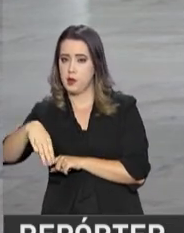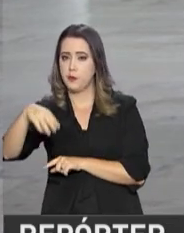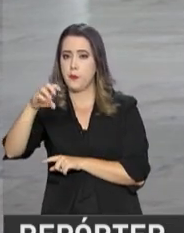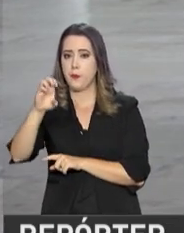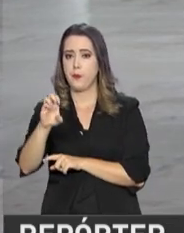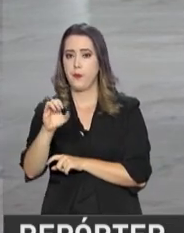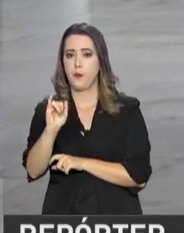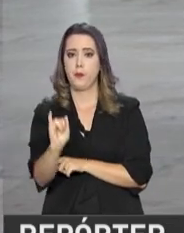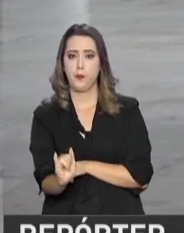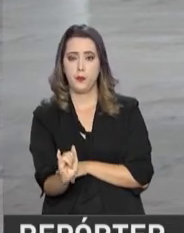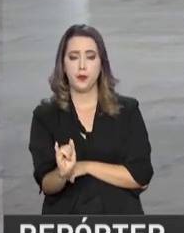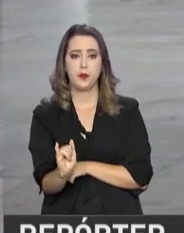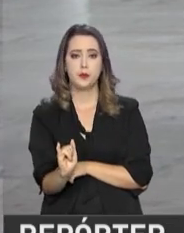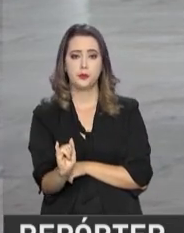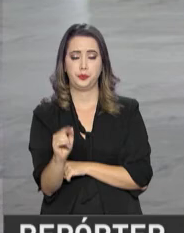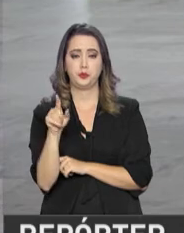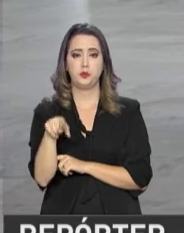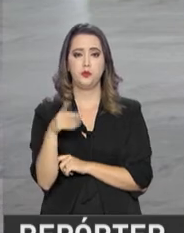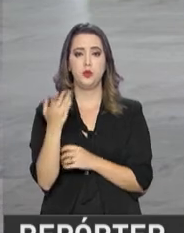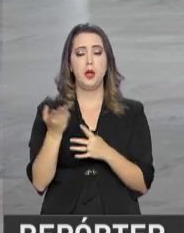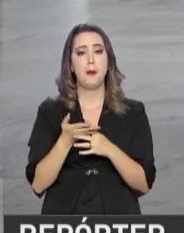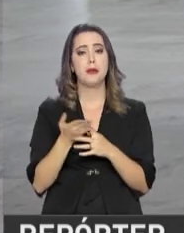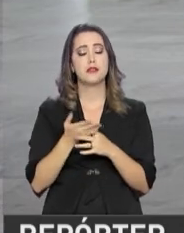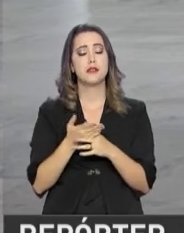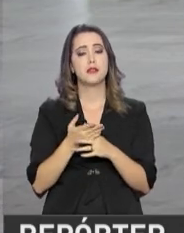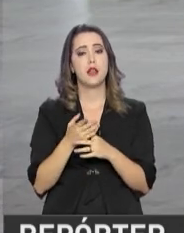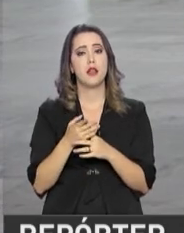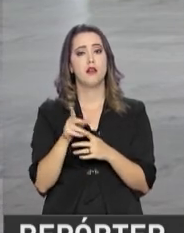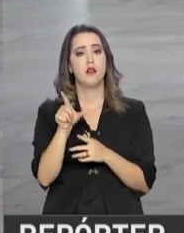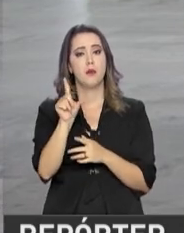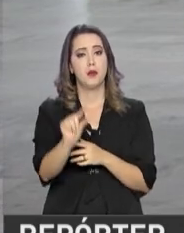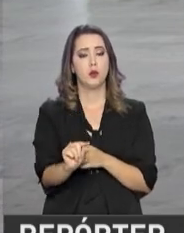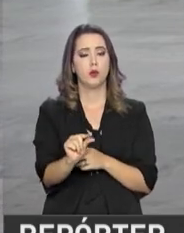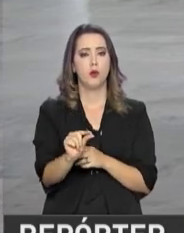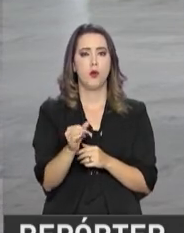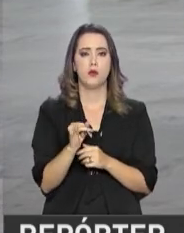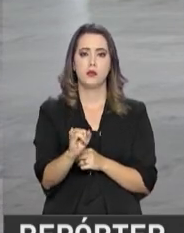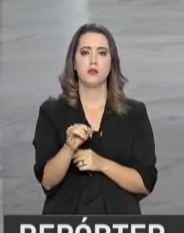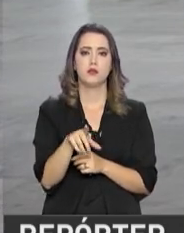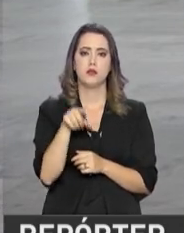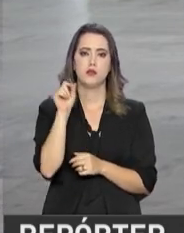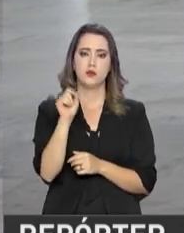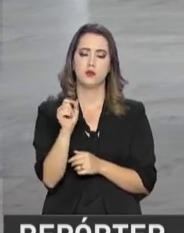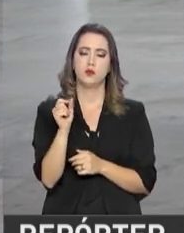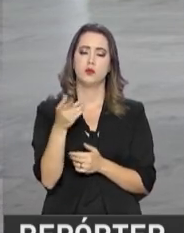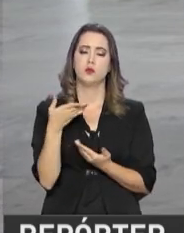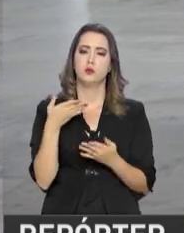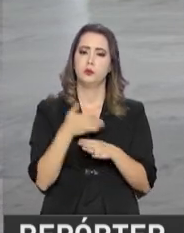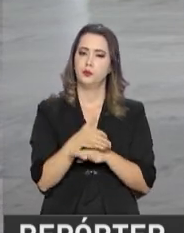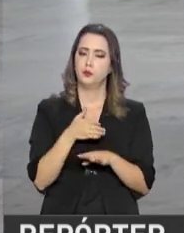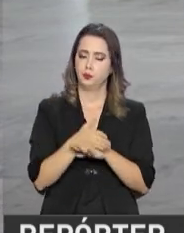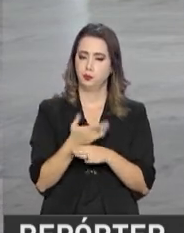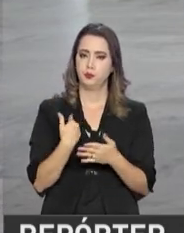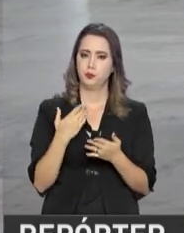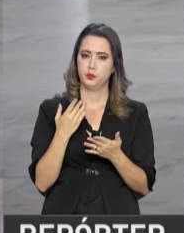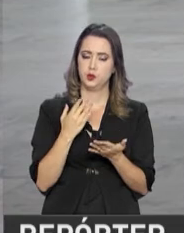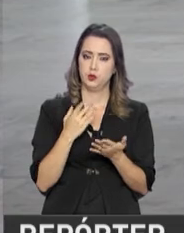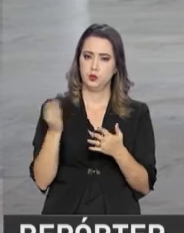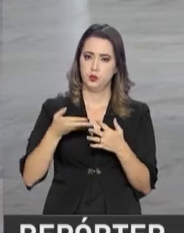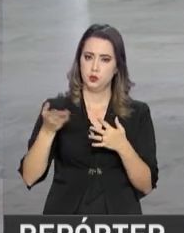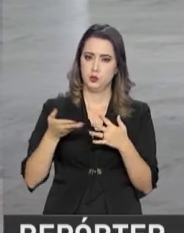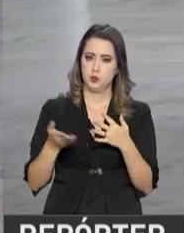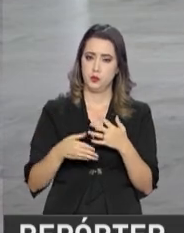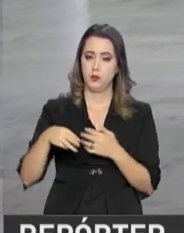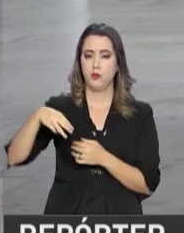individuais é a parcela mínima mensal caso façam a adesão ao programa para os microempreendedores